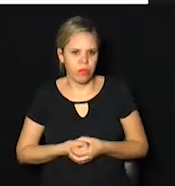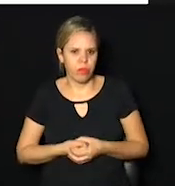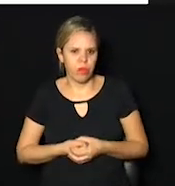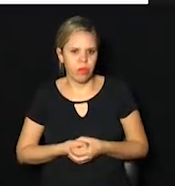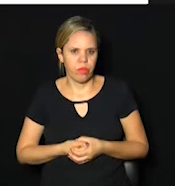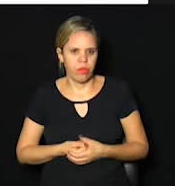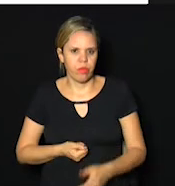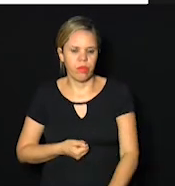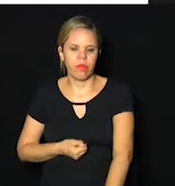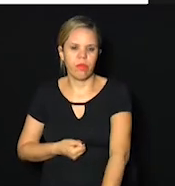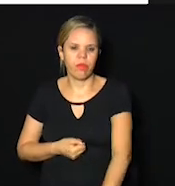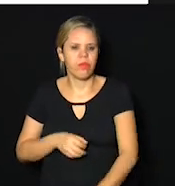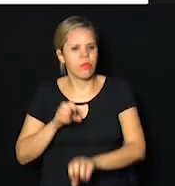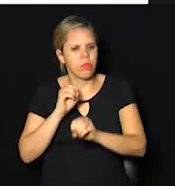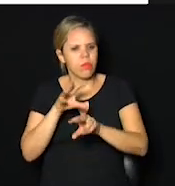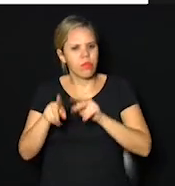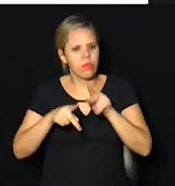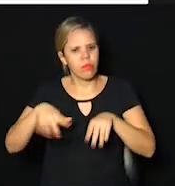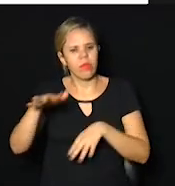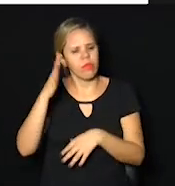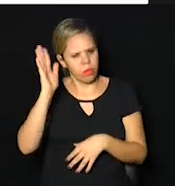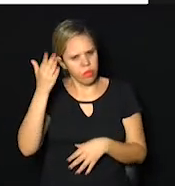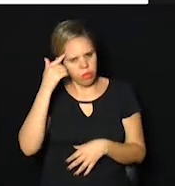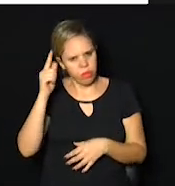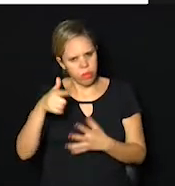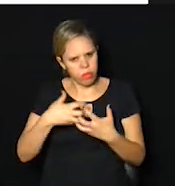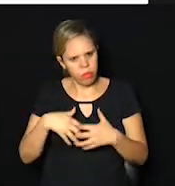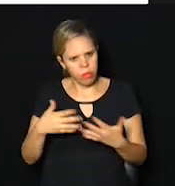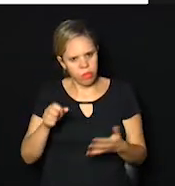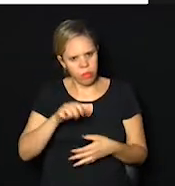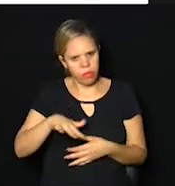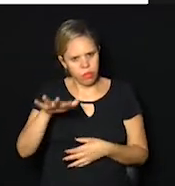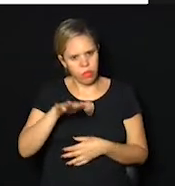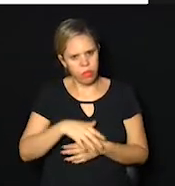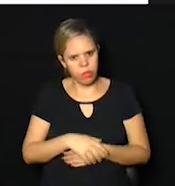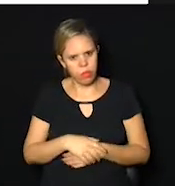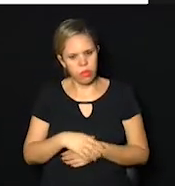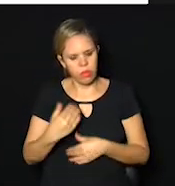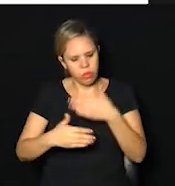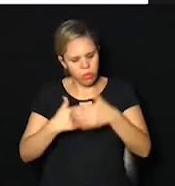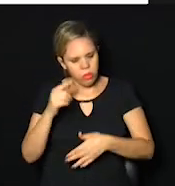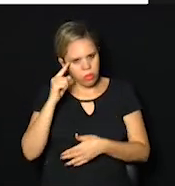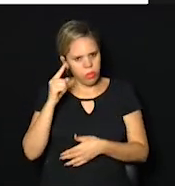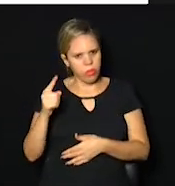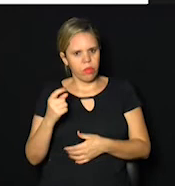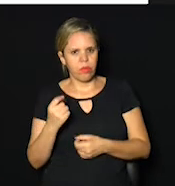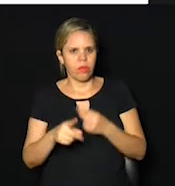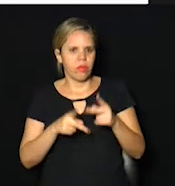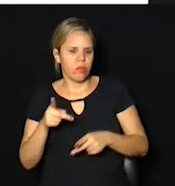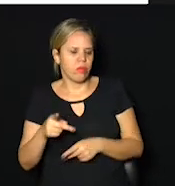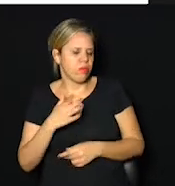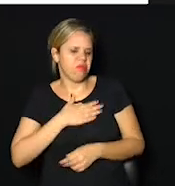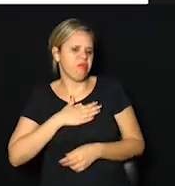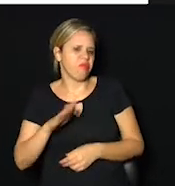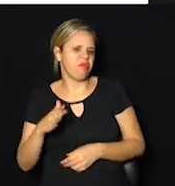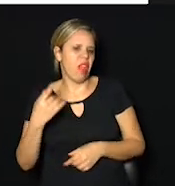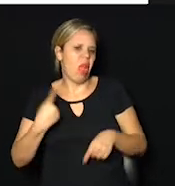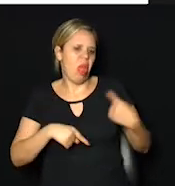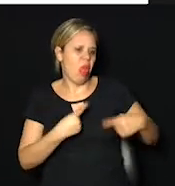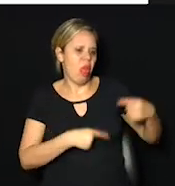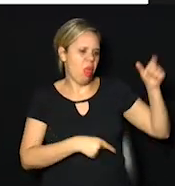para convencer essas pessoas? Já pensou nisso? Em geral, a gente tem isso no dia a dia. Tem gente, por exemplo, que não gosta de